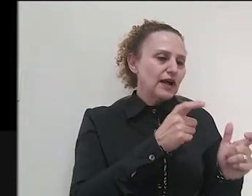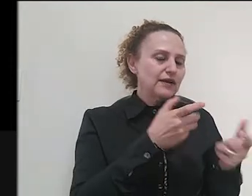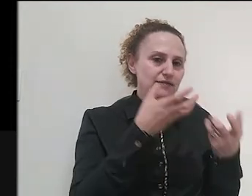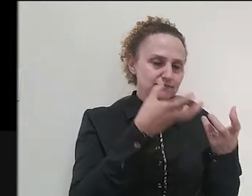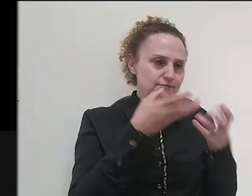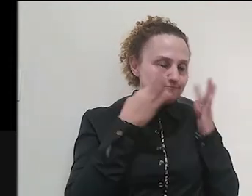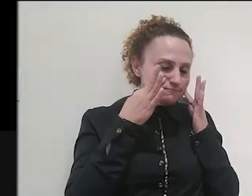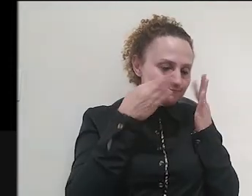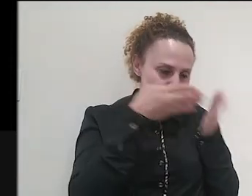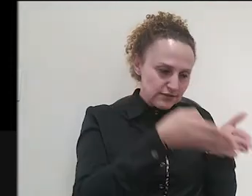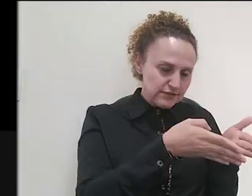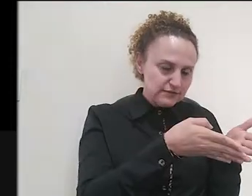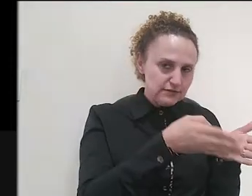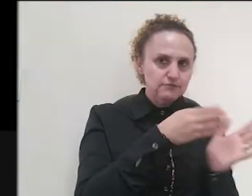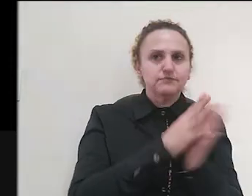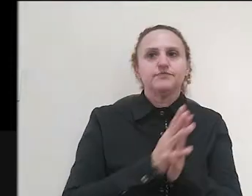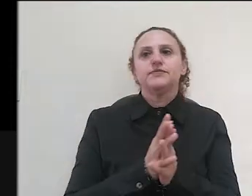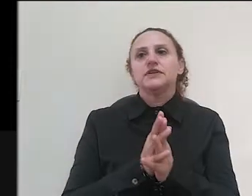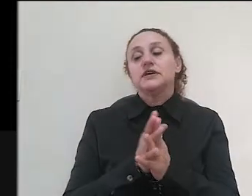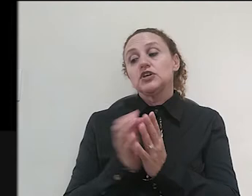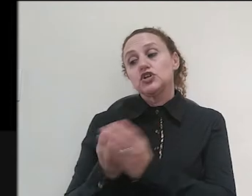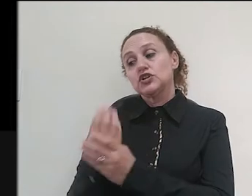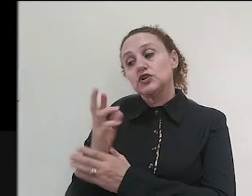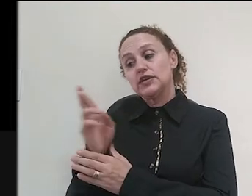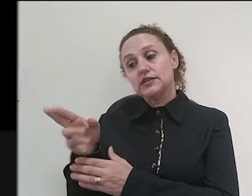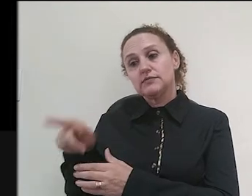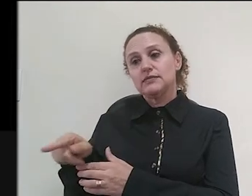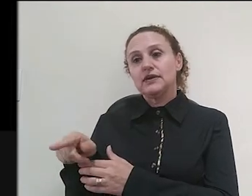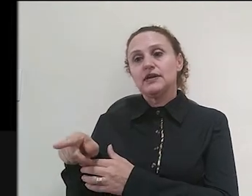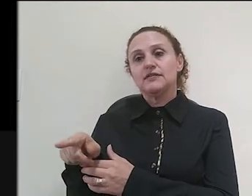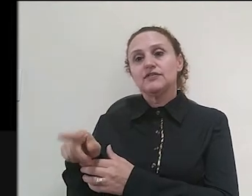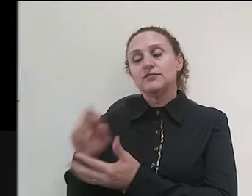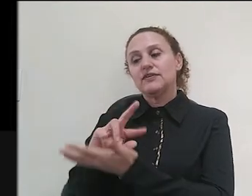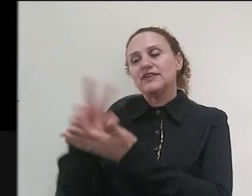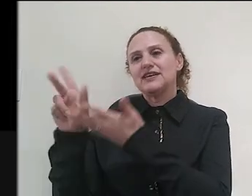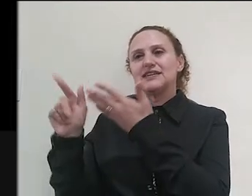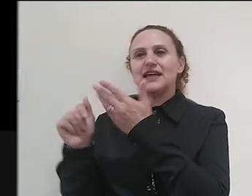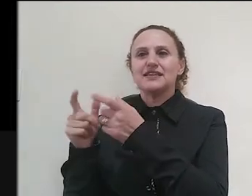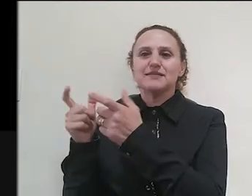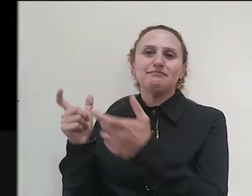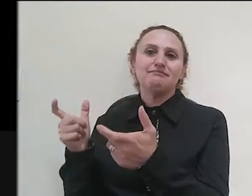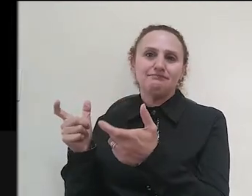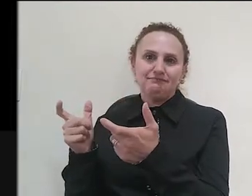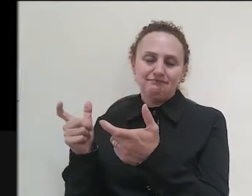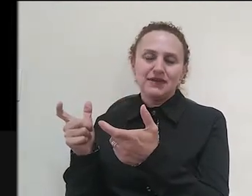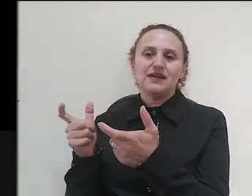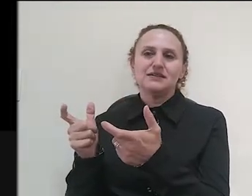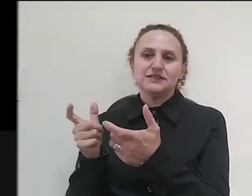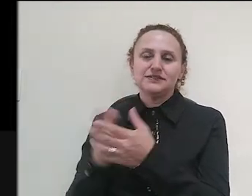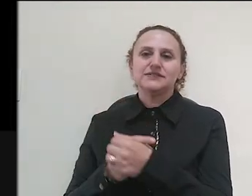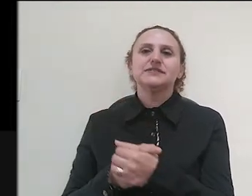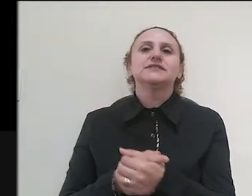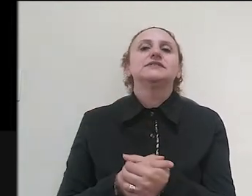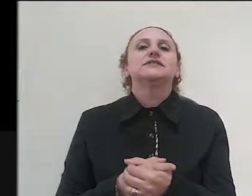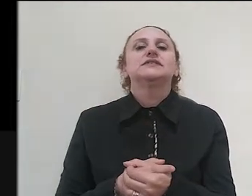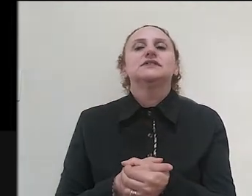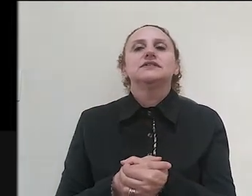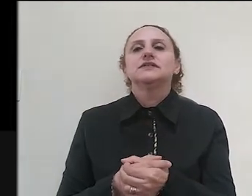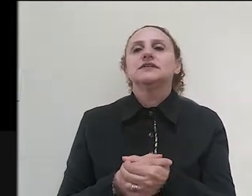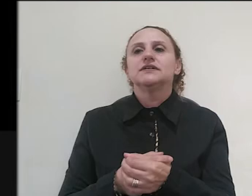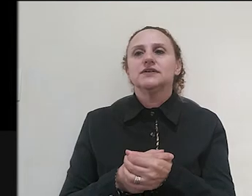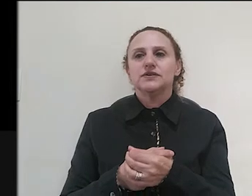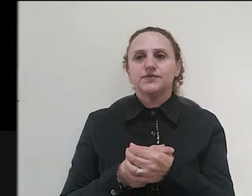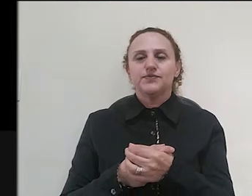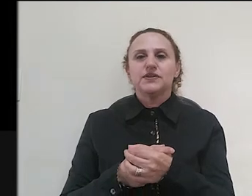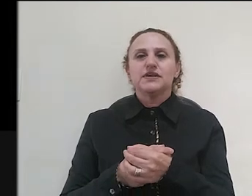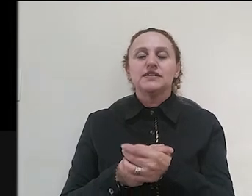autor quer que a gente preste atenção. No Renascimento, uma variedade maior, e no Barroco, uma ideia de unidade maior. Então, a gente tem aqui a